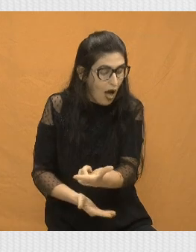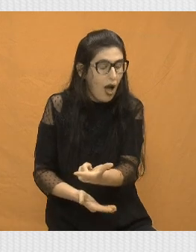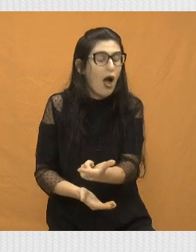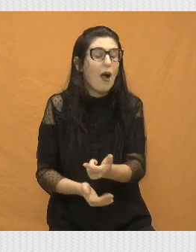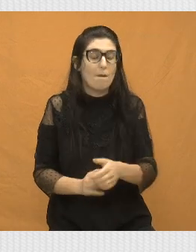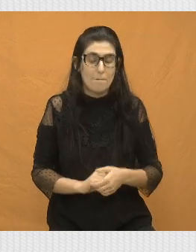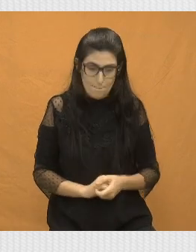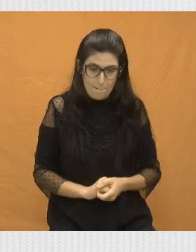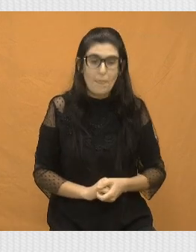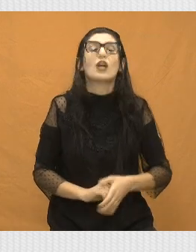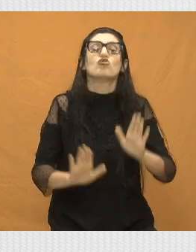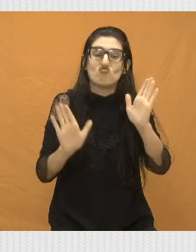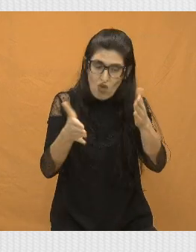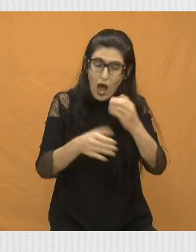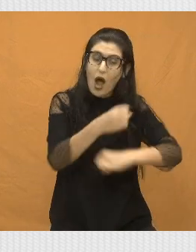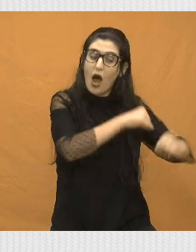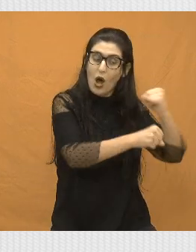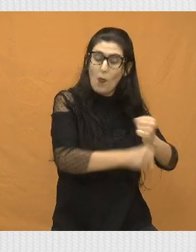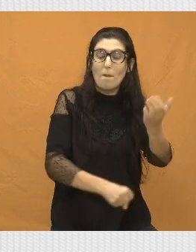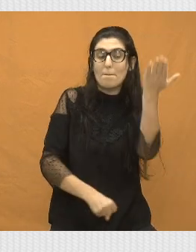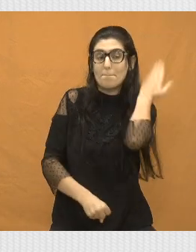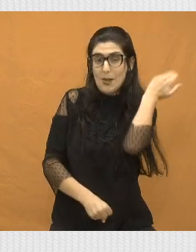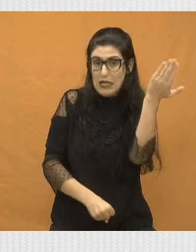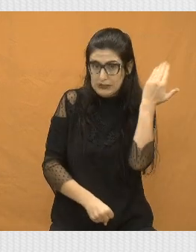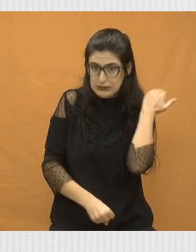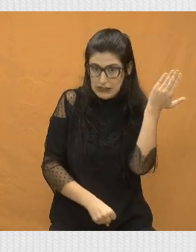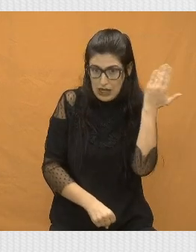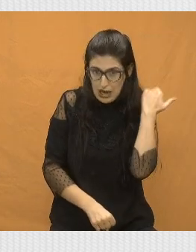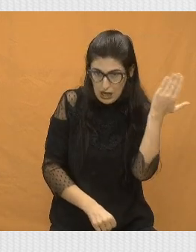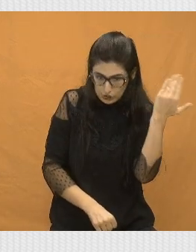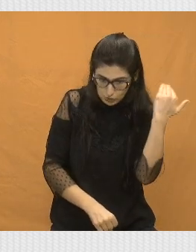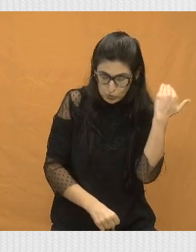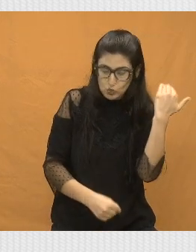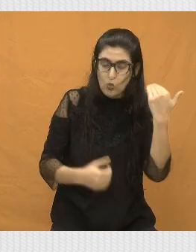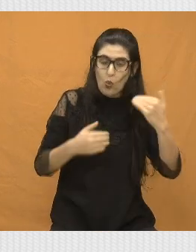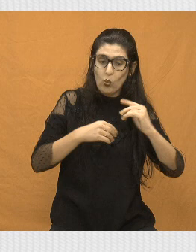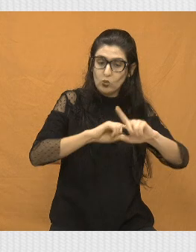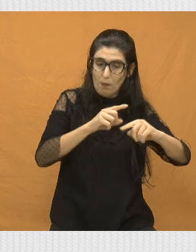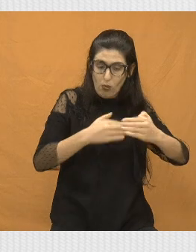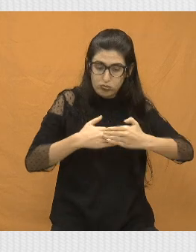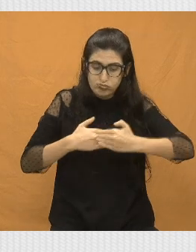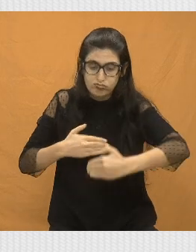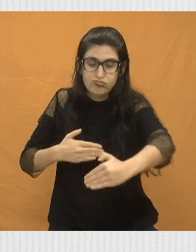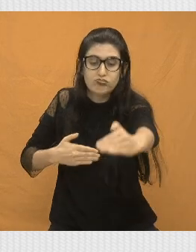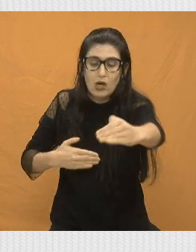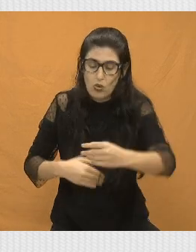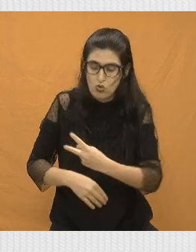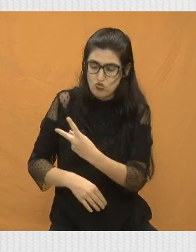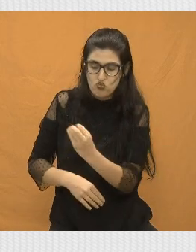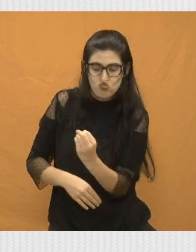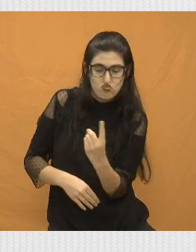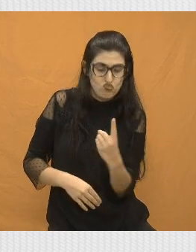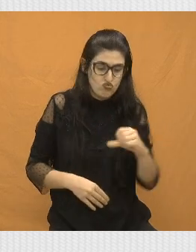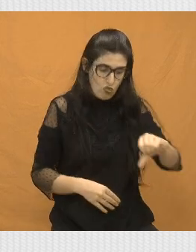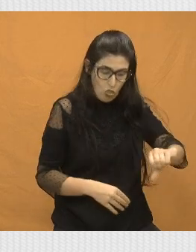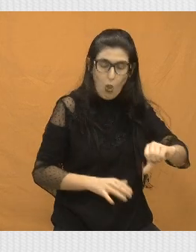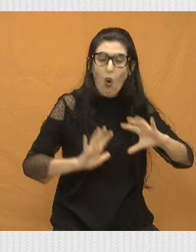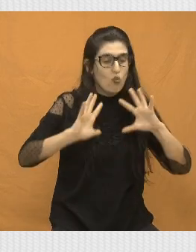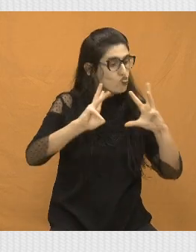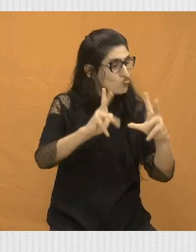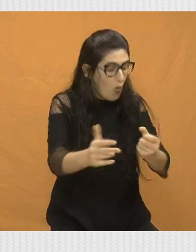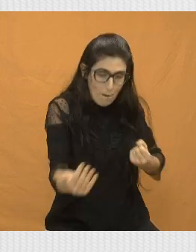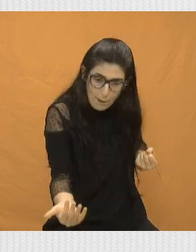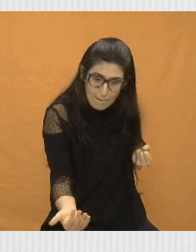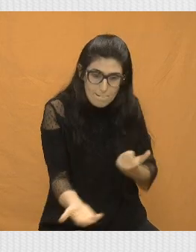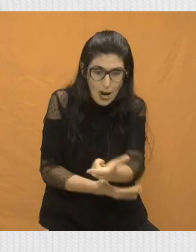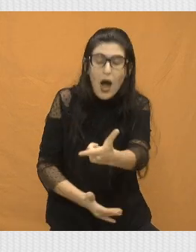pago, já veio do ano anterior para o ano posterior, que é 2019, toda liquidada e